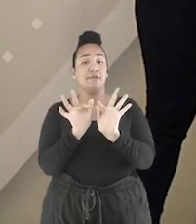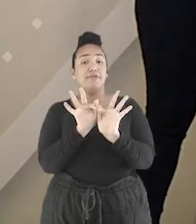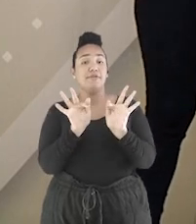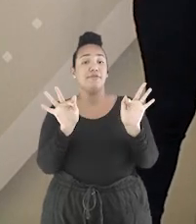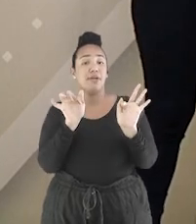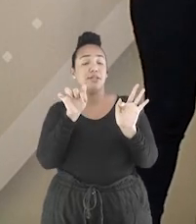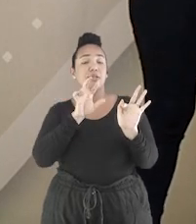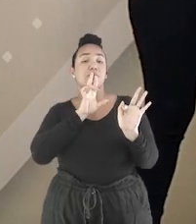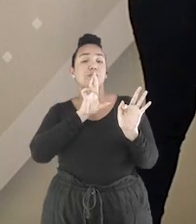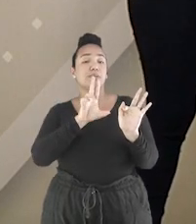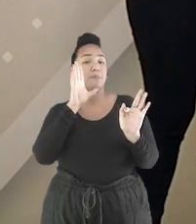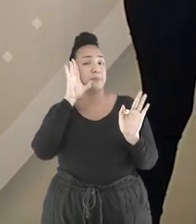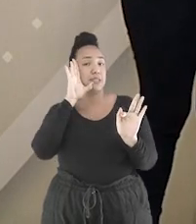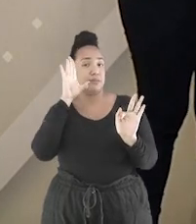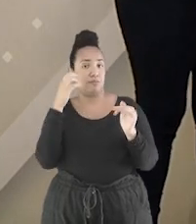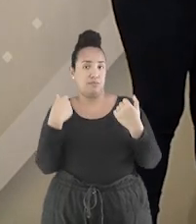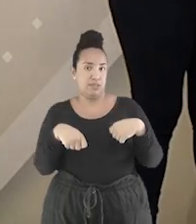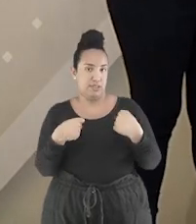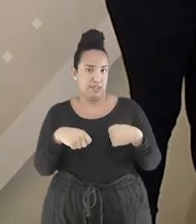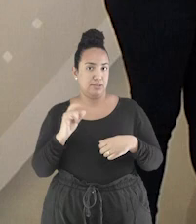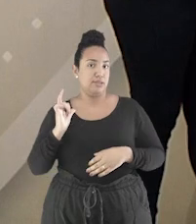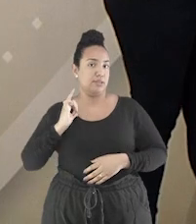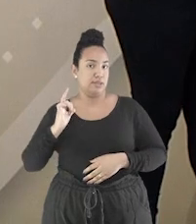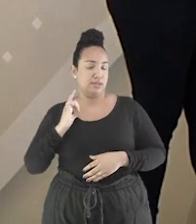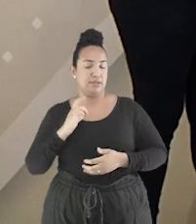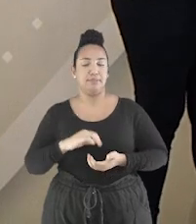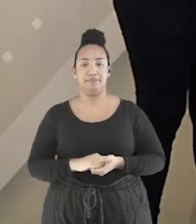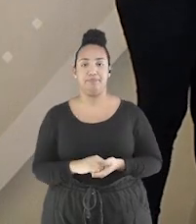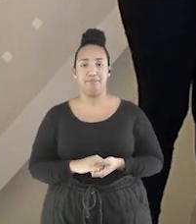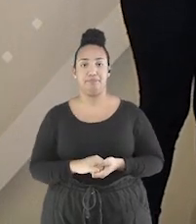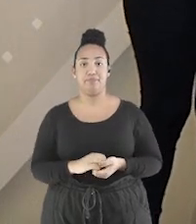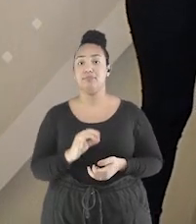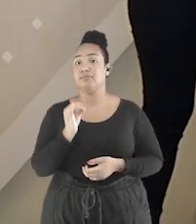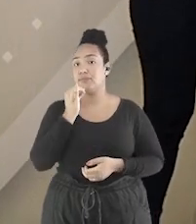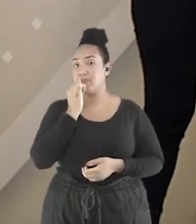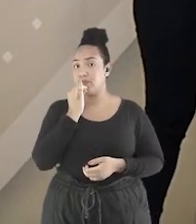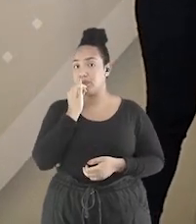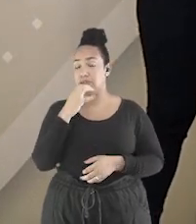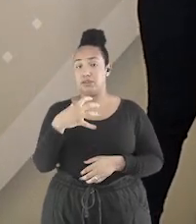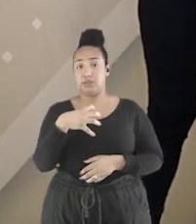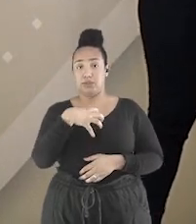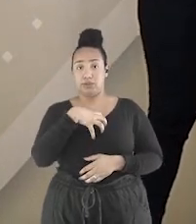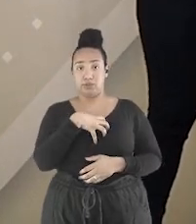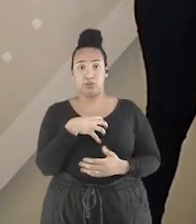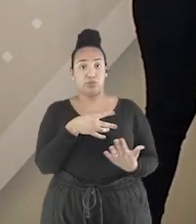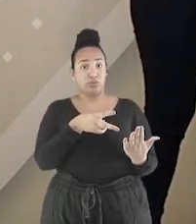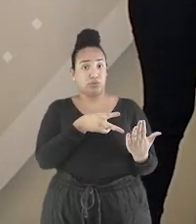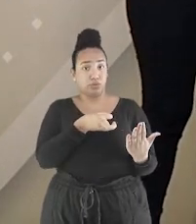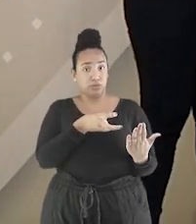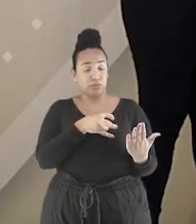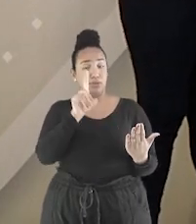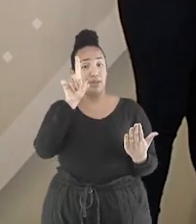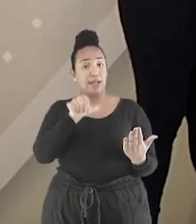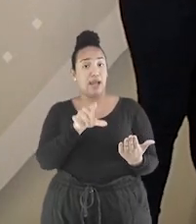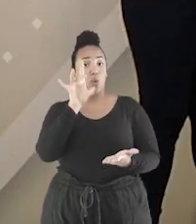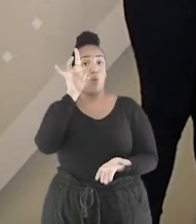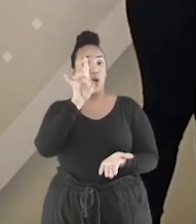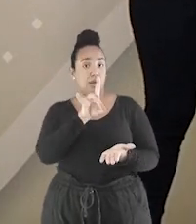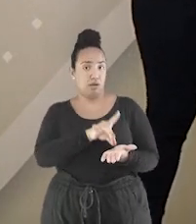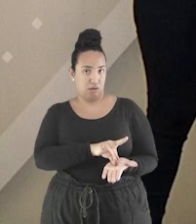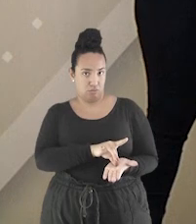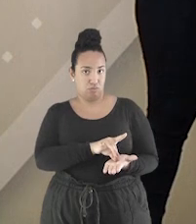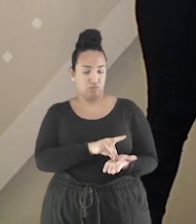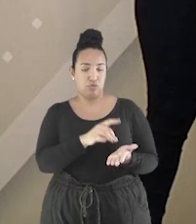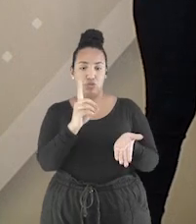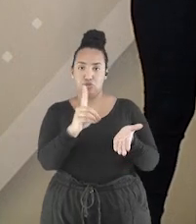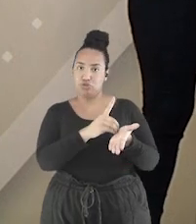deve estar na resposta de vocês, ok? O sentido literal ou denotativo é o sentido real das palavras,